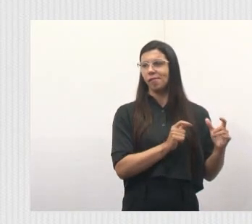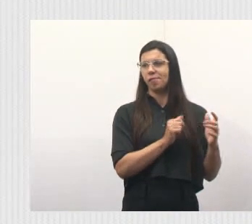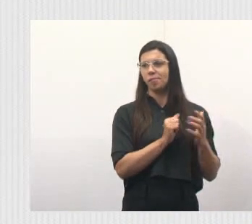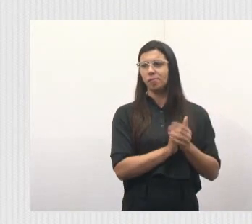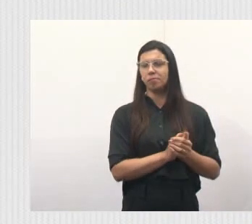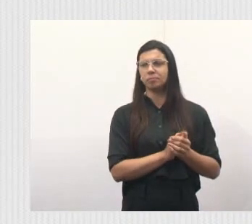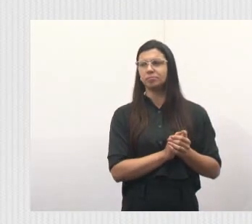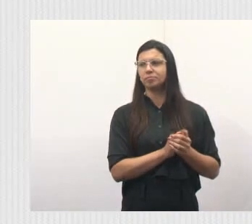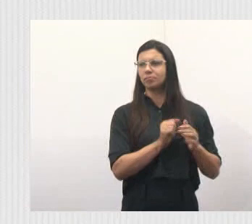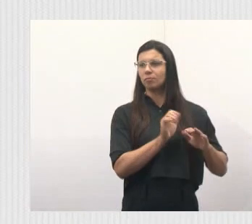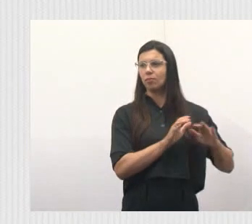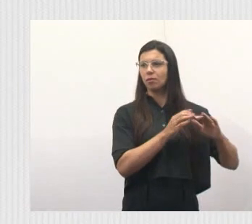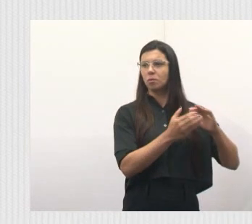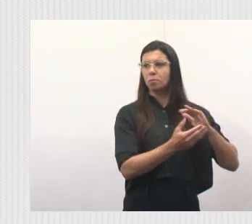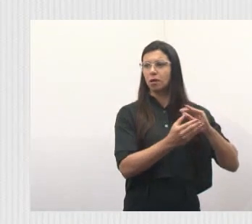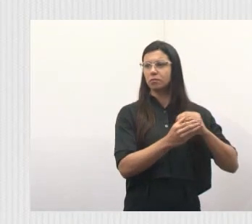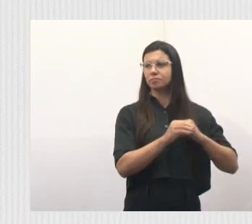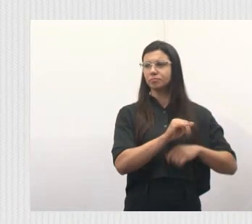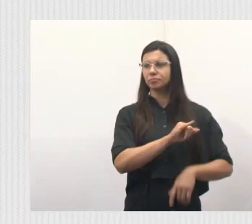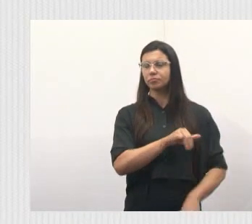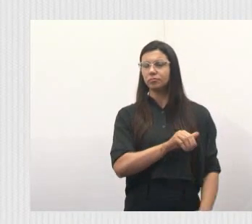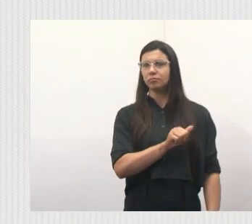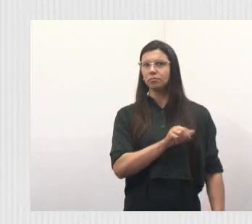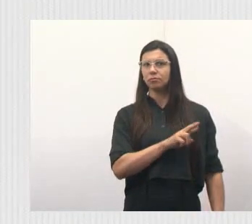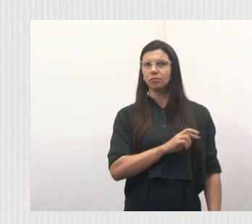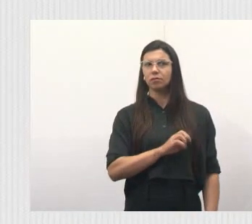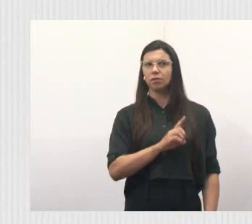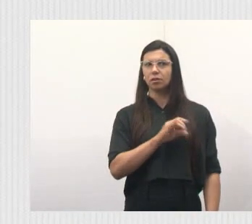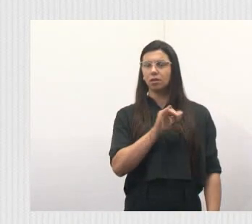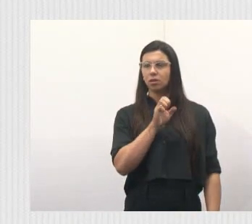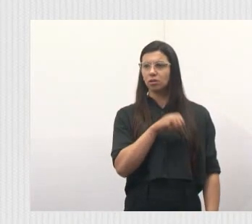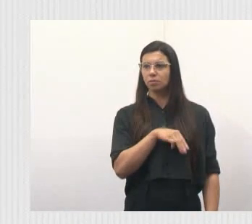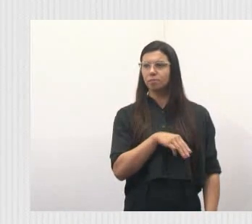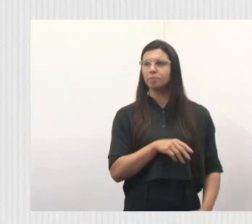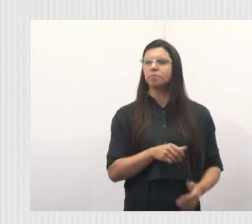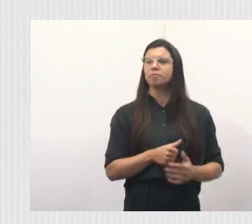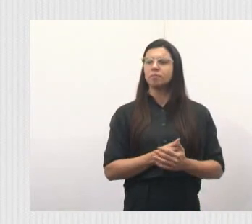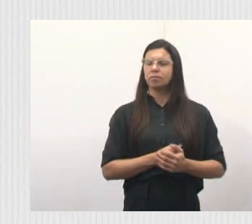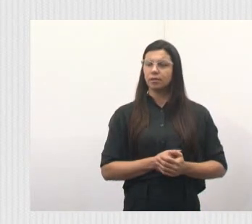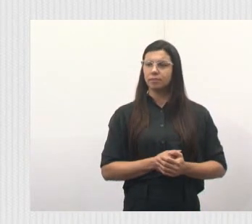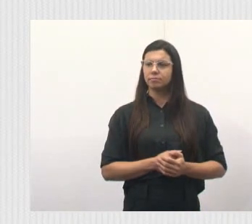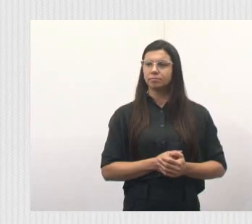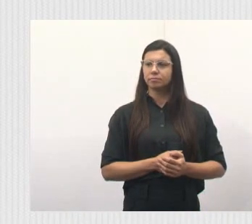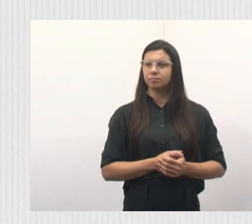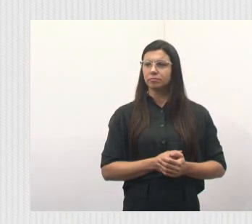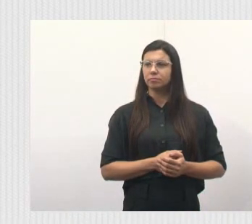procurando saber das necessidades, enfim, que as demandas do bairro. Próximo.